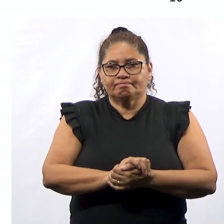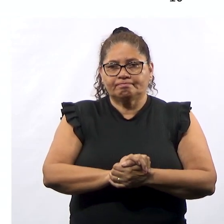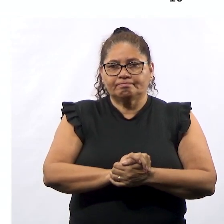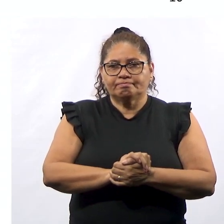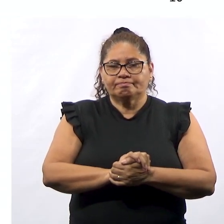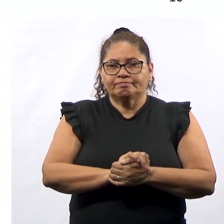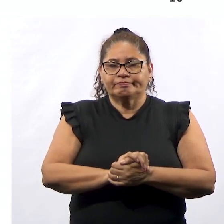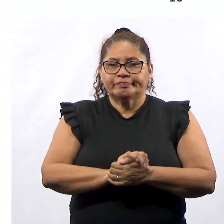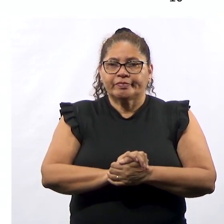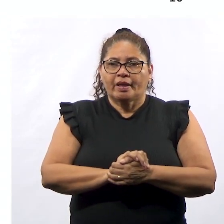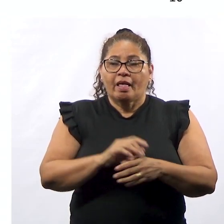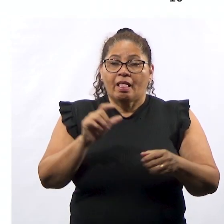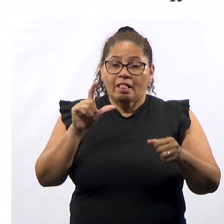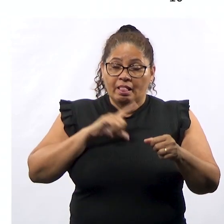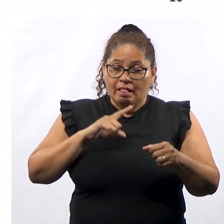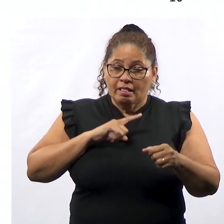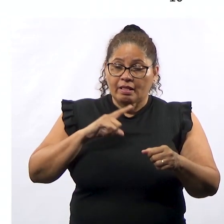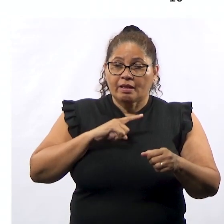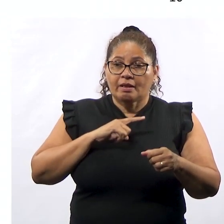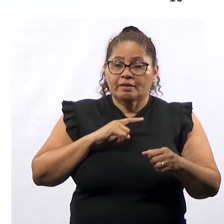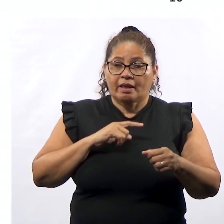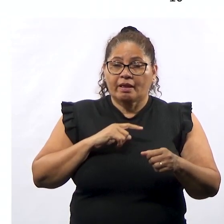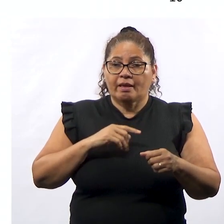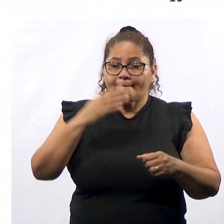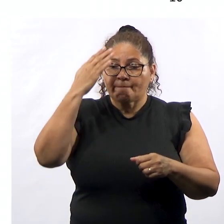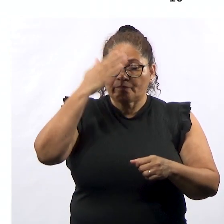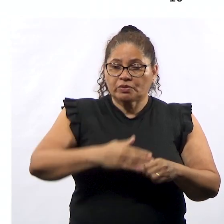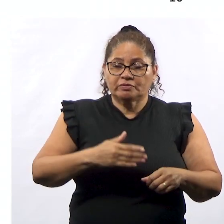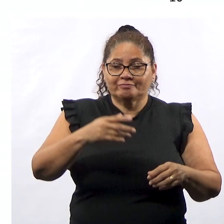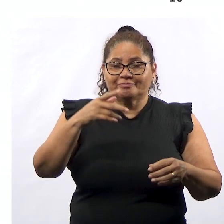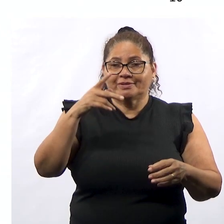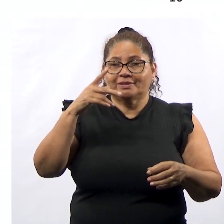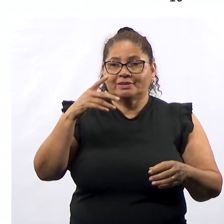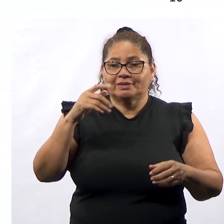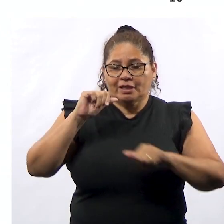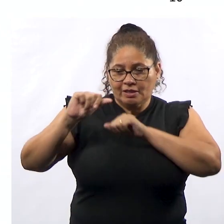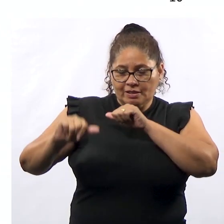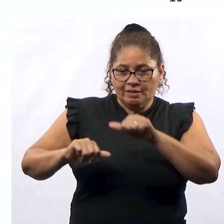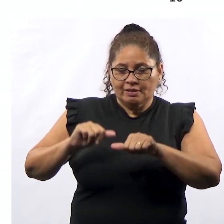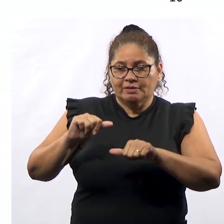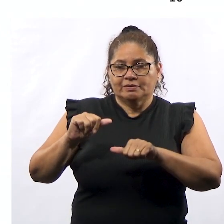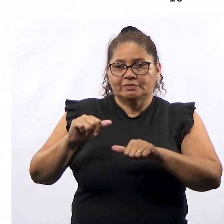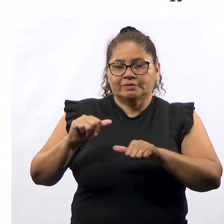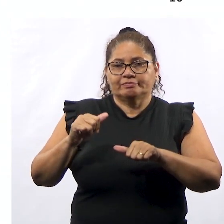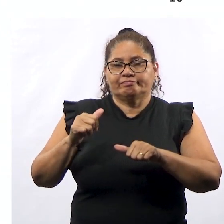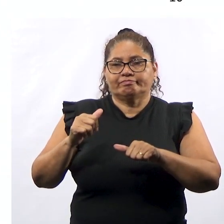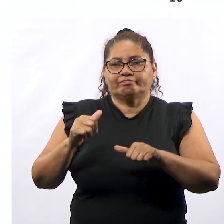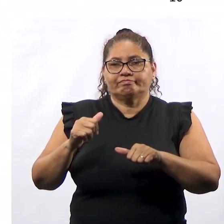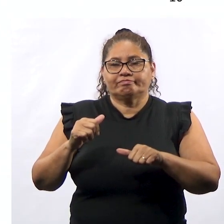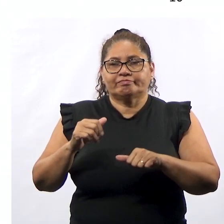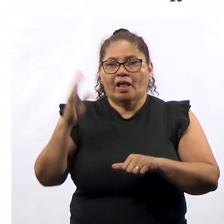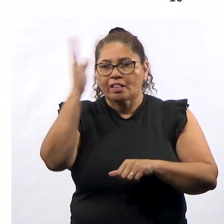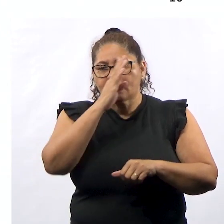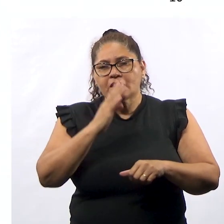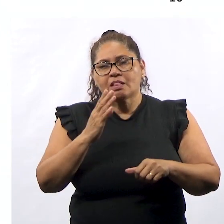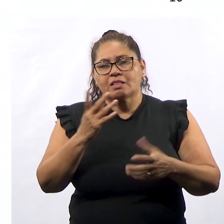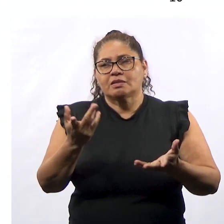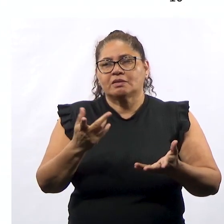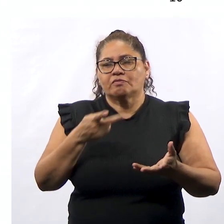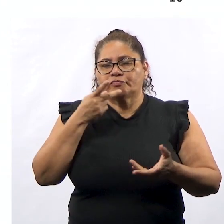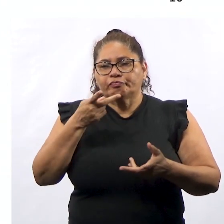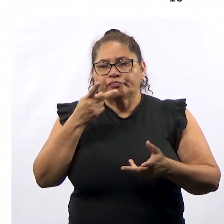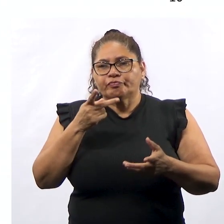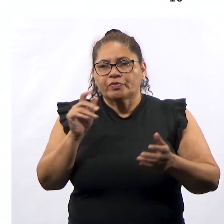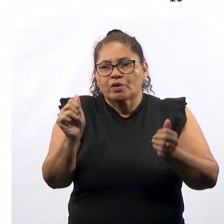aí temos os efeitos comprováveis e comprovados, temos as avaliações nacionais e internacionais que vão